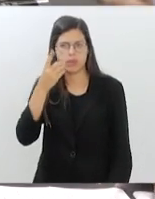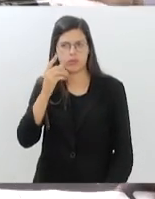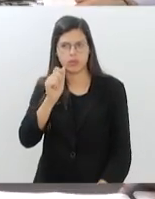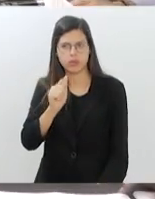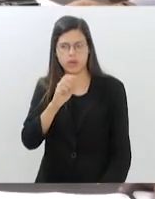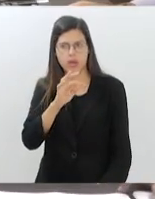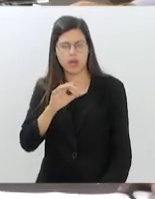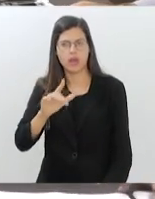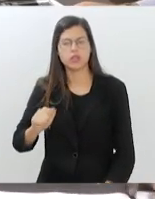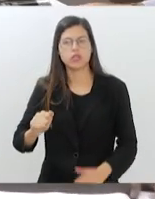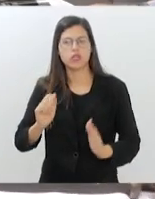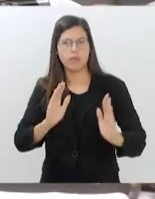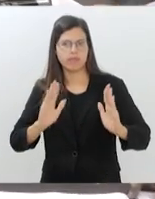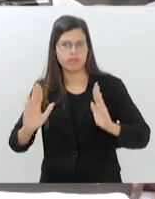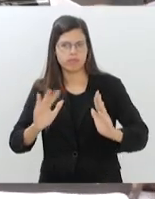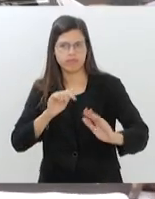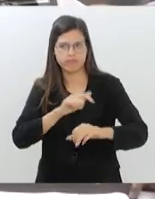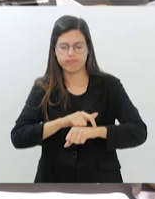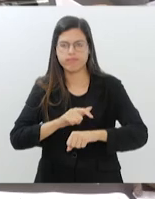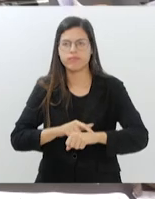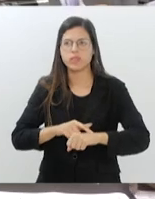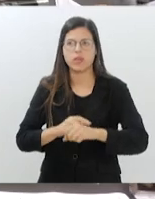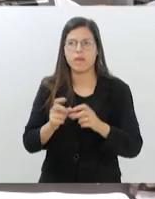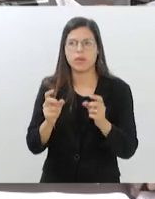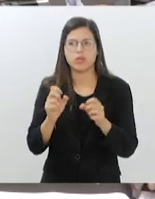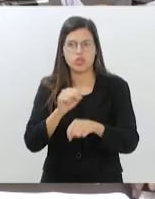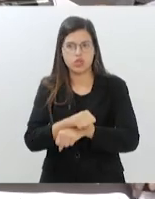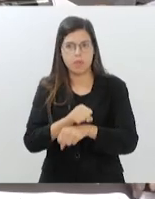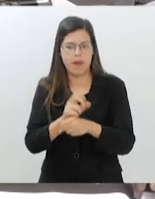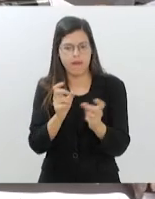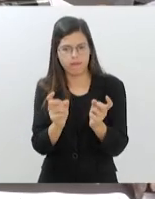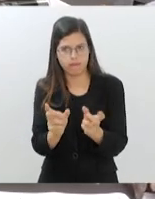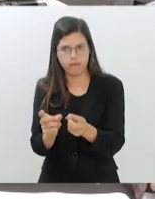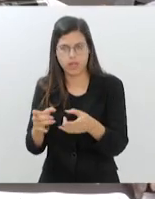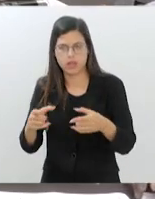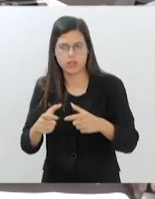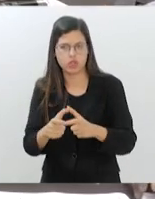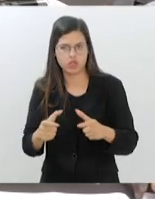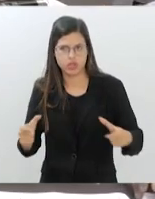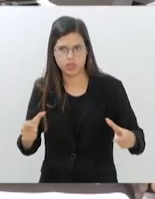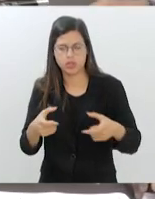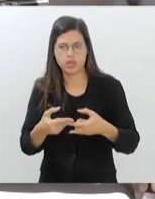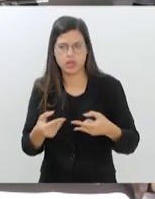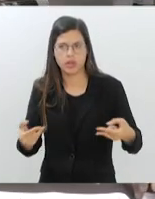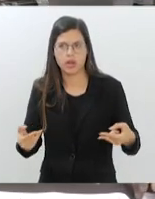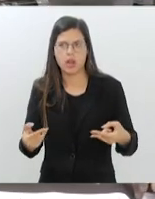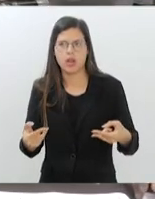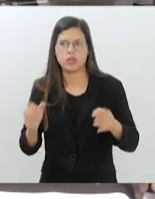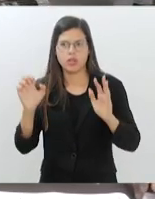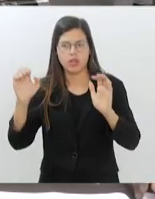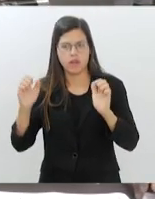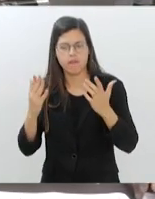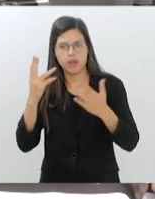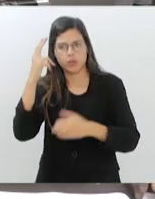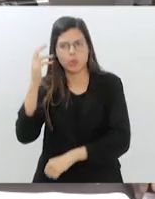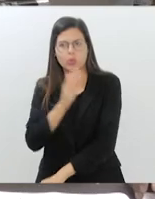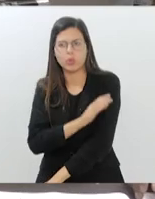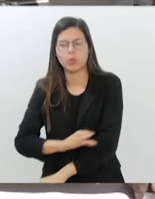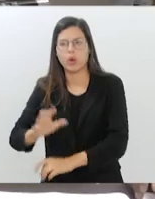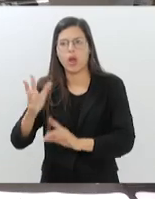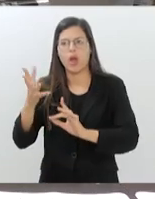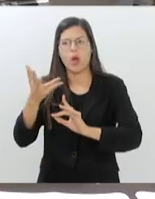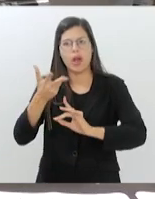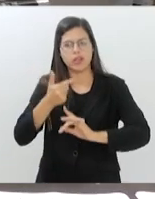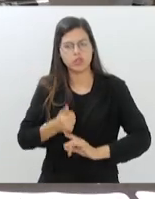determina tempo máo era para venda de ingressos em eventos culturais artigos religi artísticos